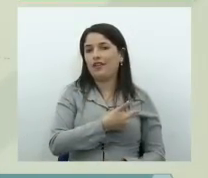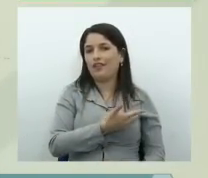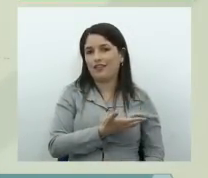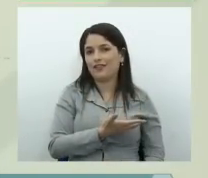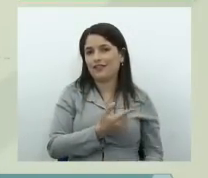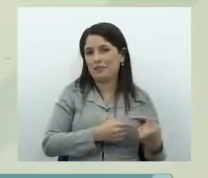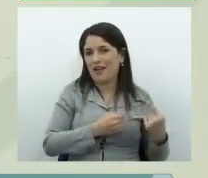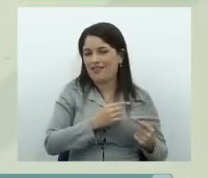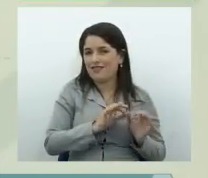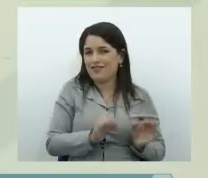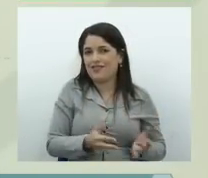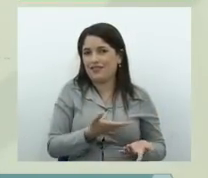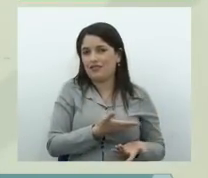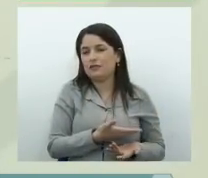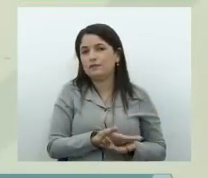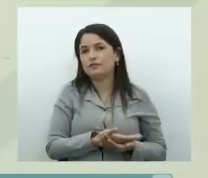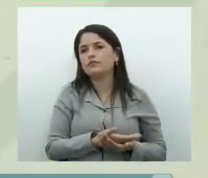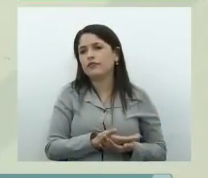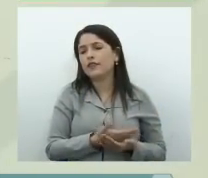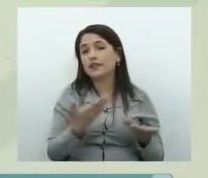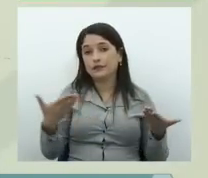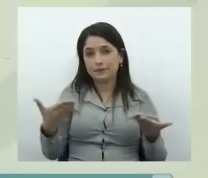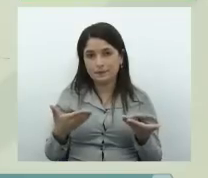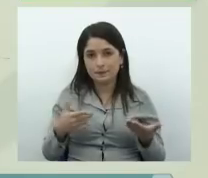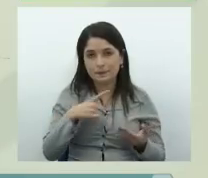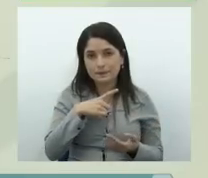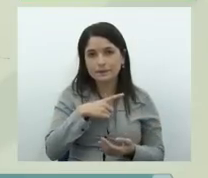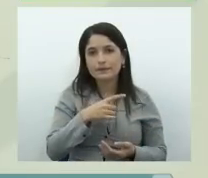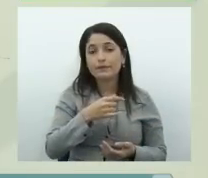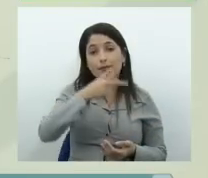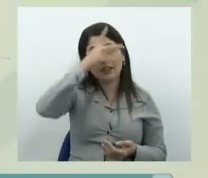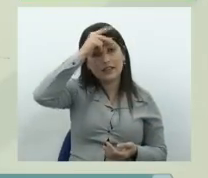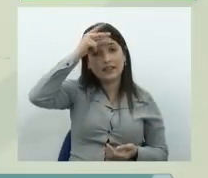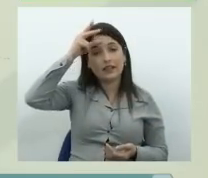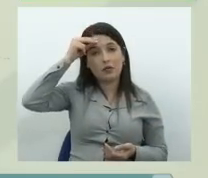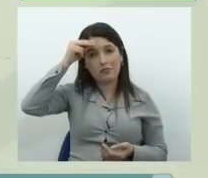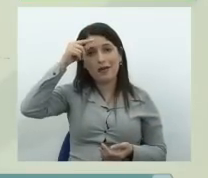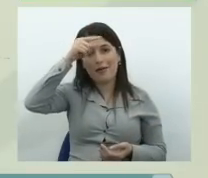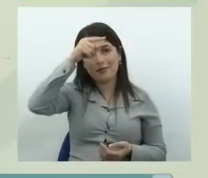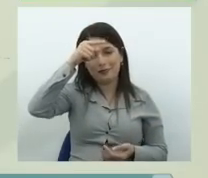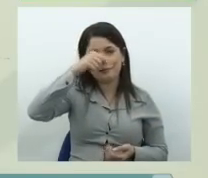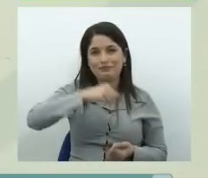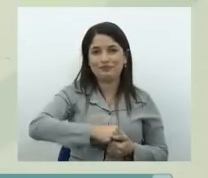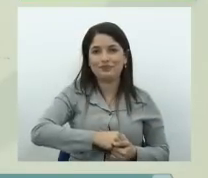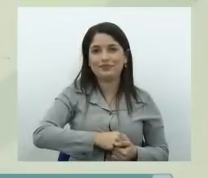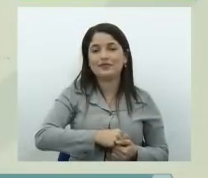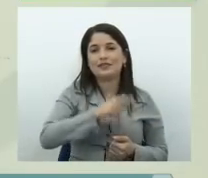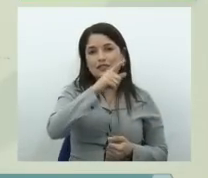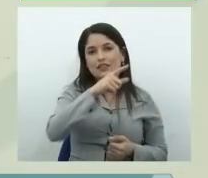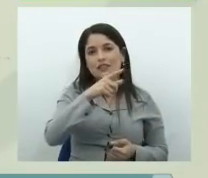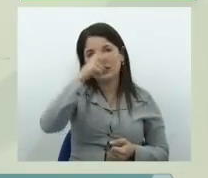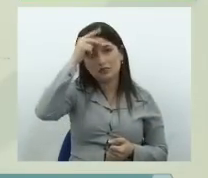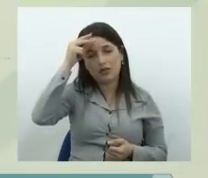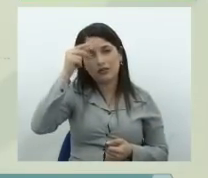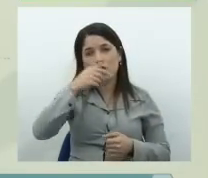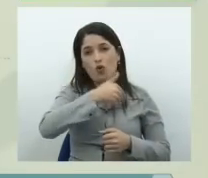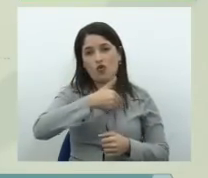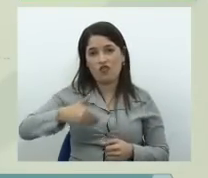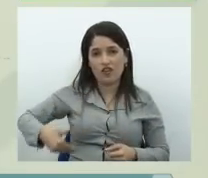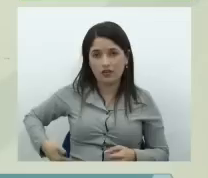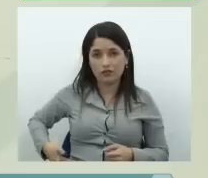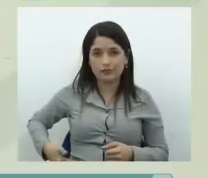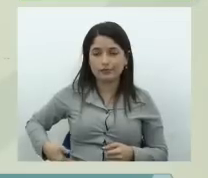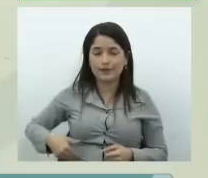Veja você, nós temos o governo de São Paulo. São inúmeros problemas que a cidade já poderia ter avançado, mas